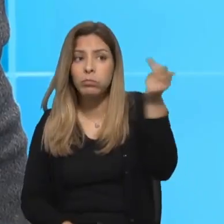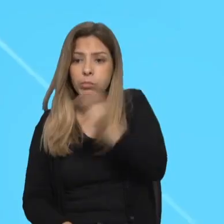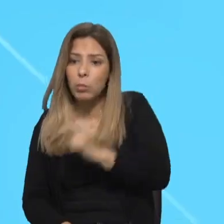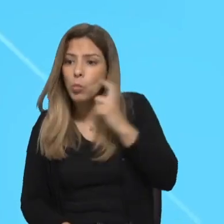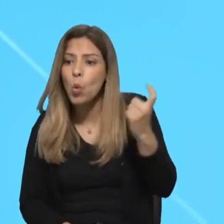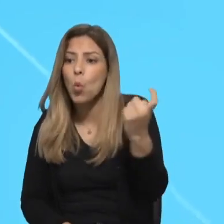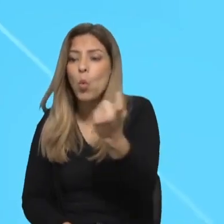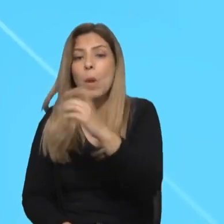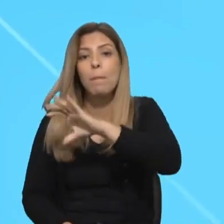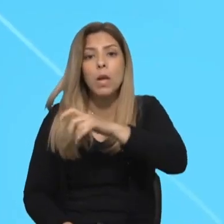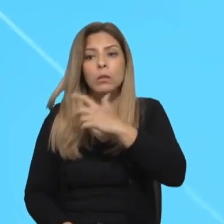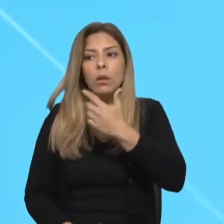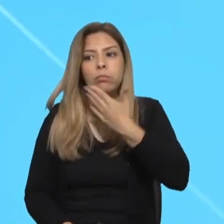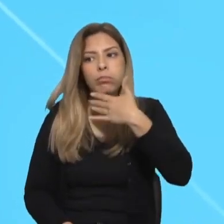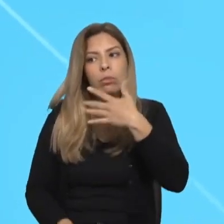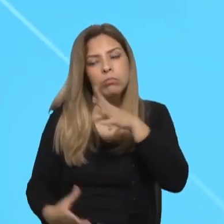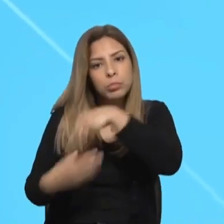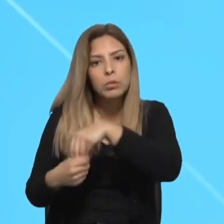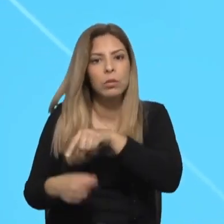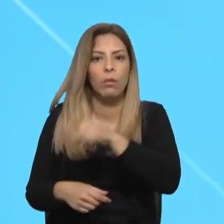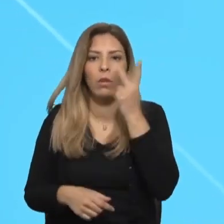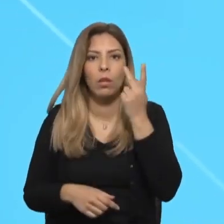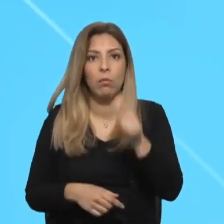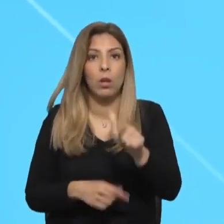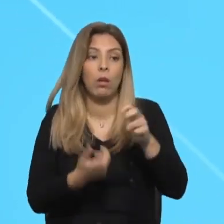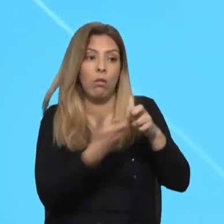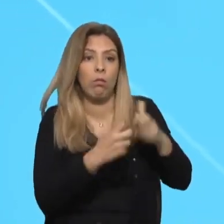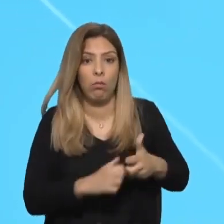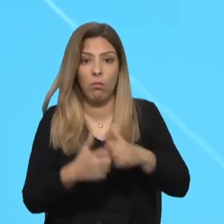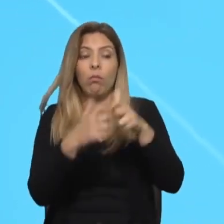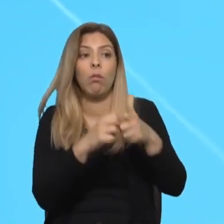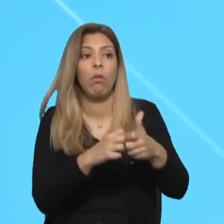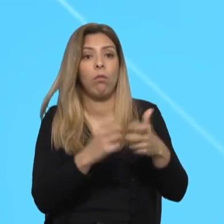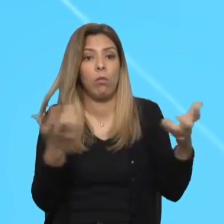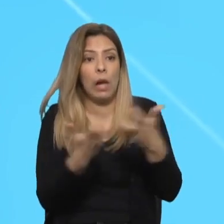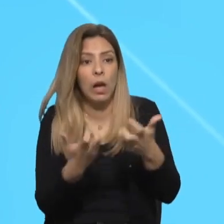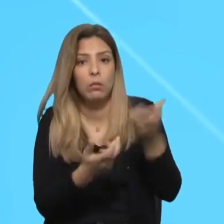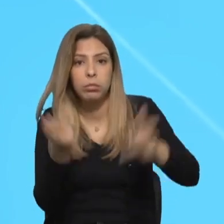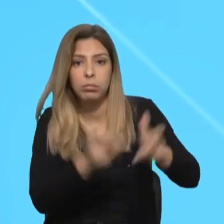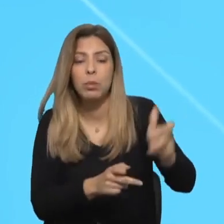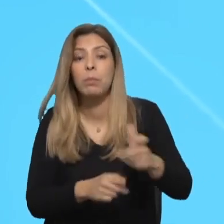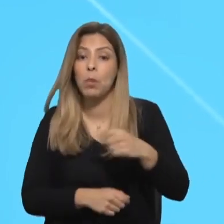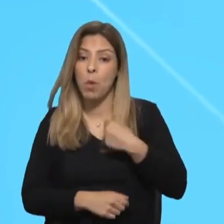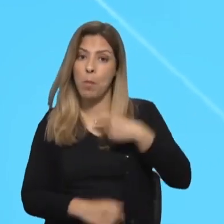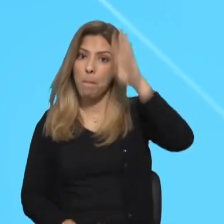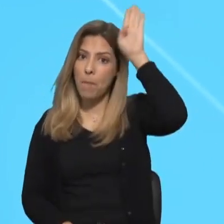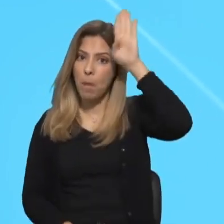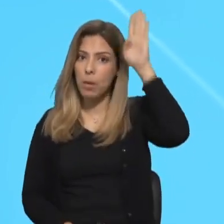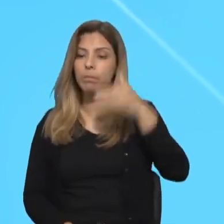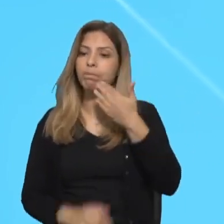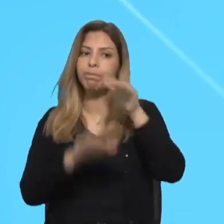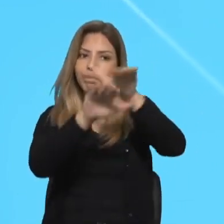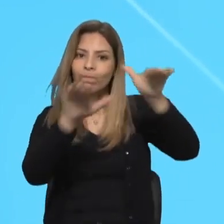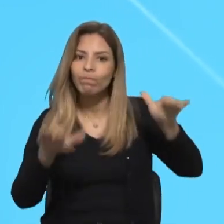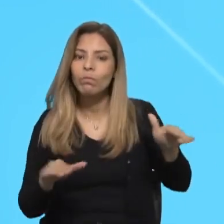deles provocados, estas deslocações provocadas por conflitos, por guerras, e o Papa Francisco, ao mesmo tempo que apelava para